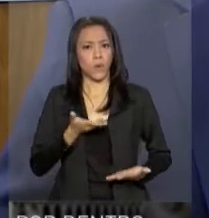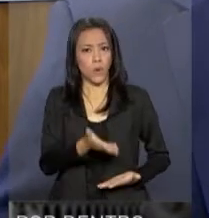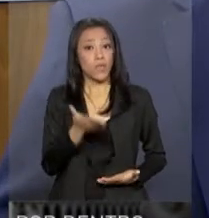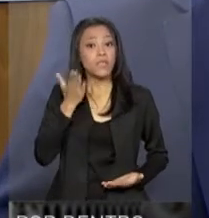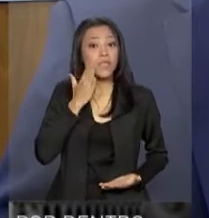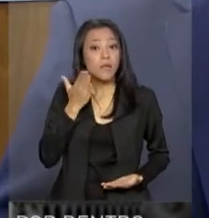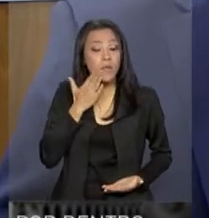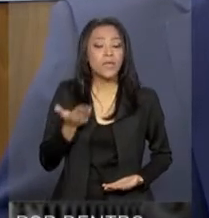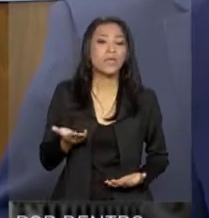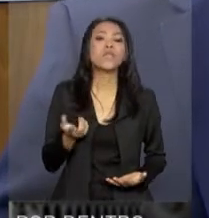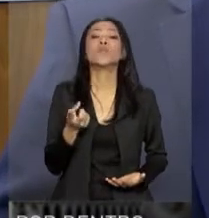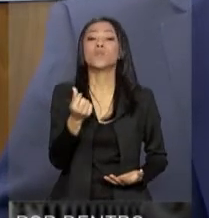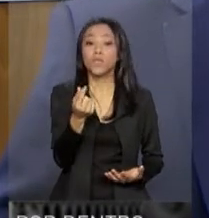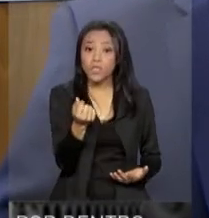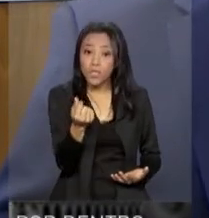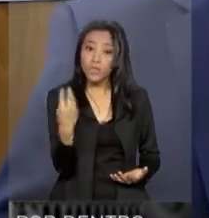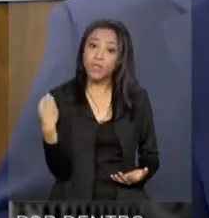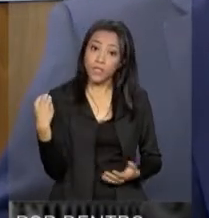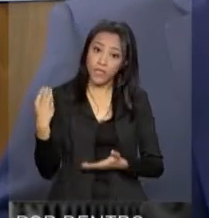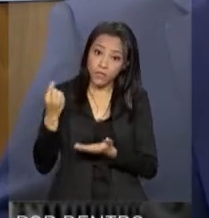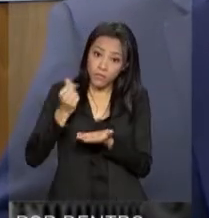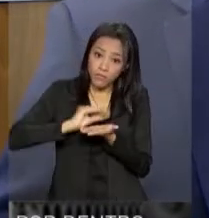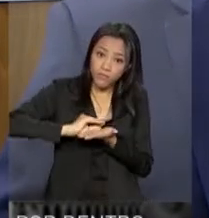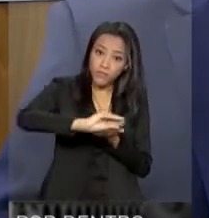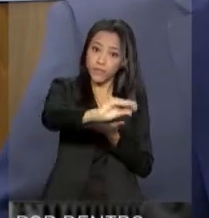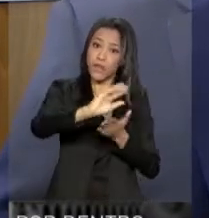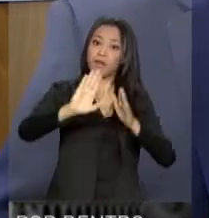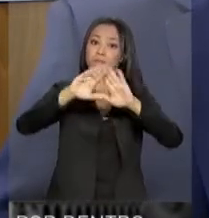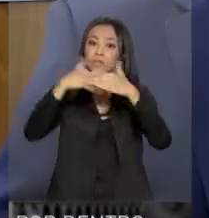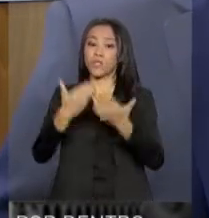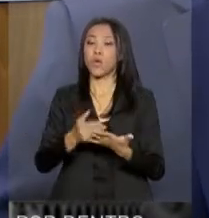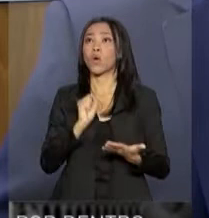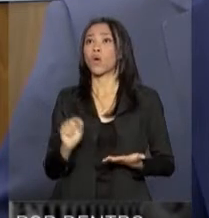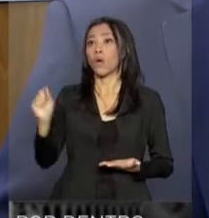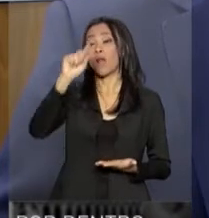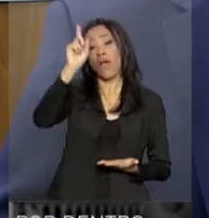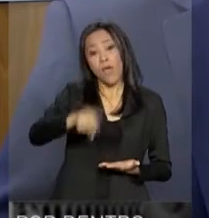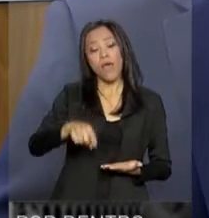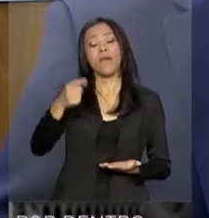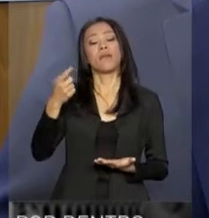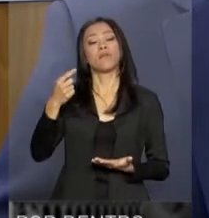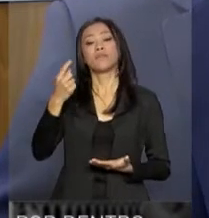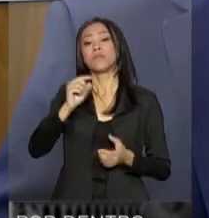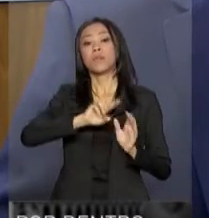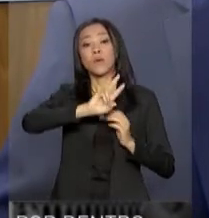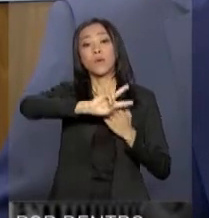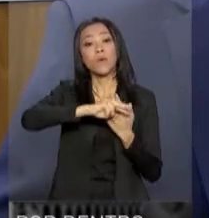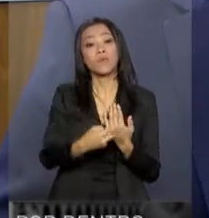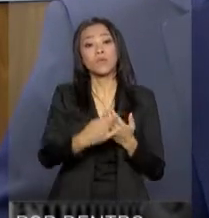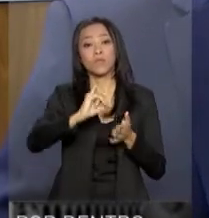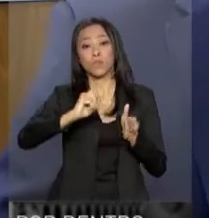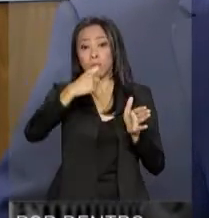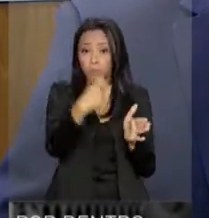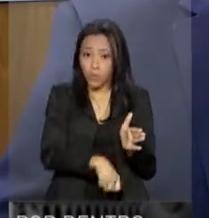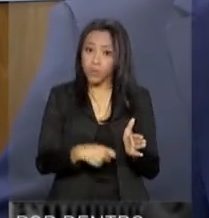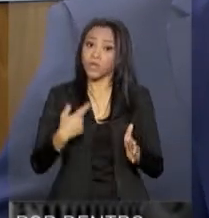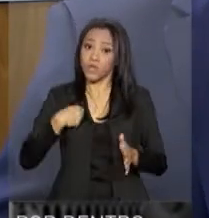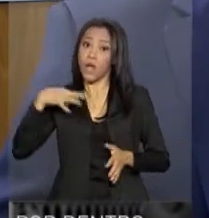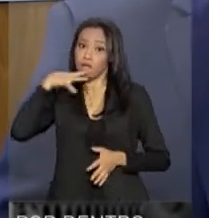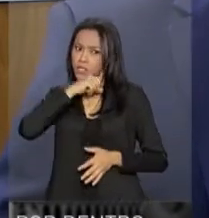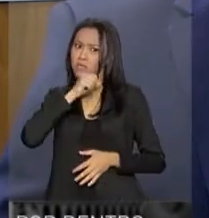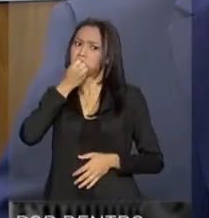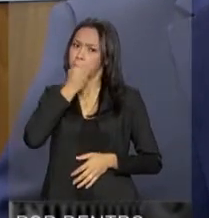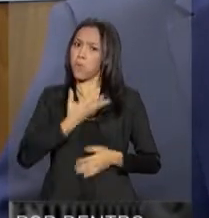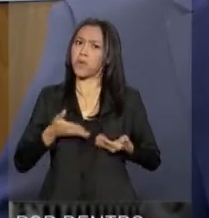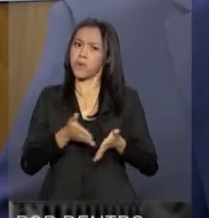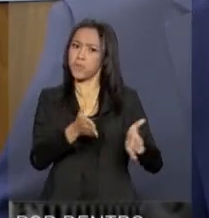que o mantém na escola um dinheiro público fruto dos impostos ea gente verificou que isso era um caminho positivo então fechamos uma parceria com